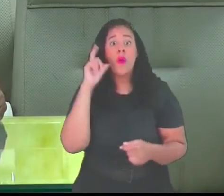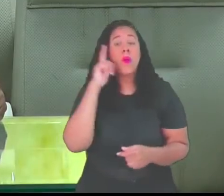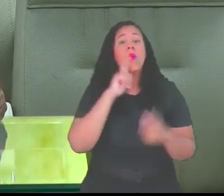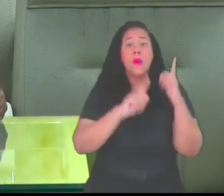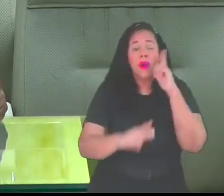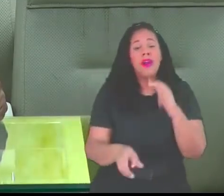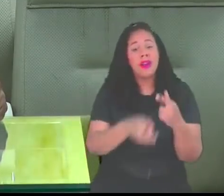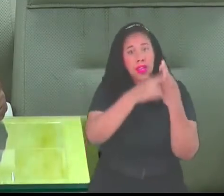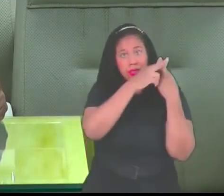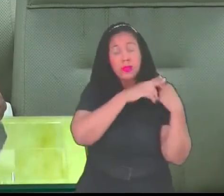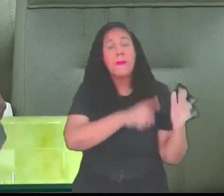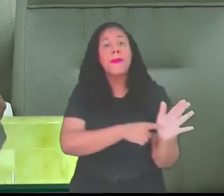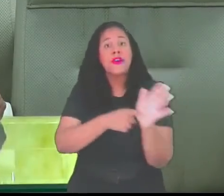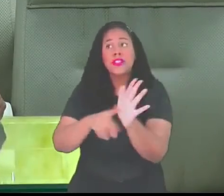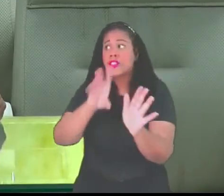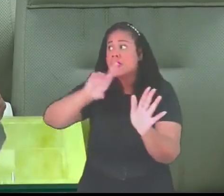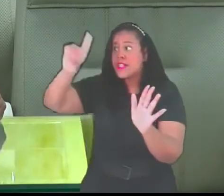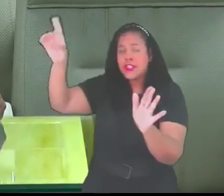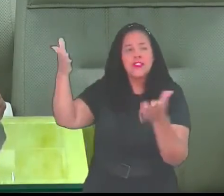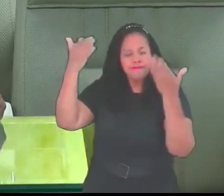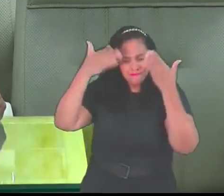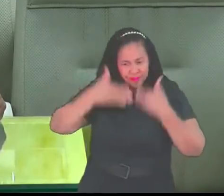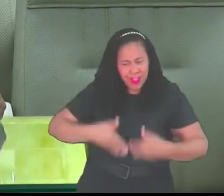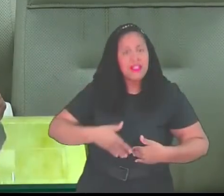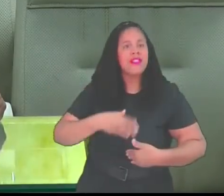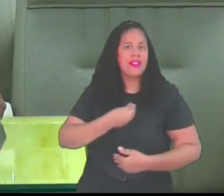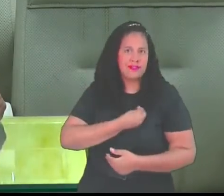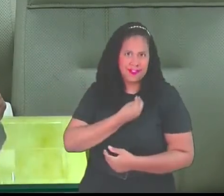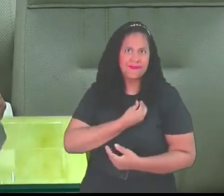mostrando que Deus está na vida dele.